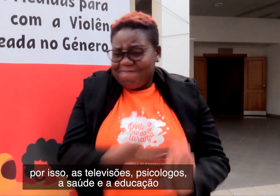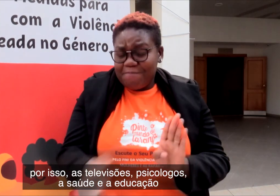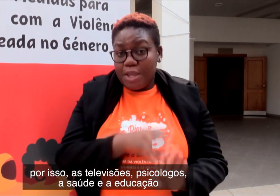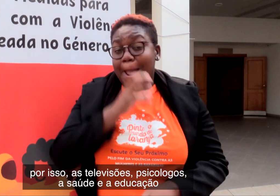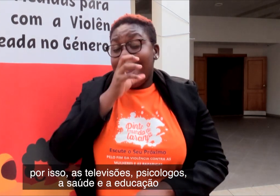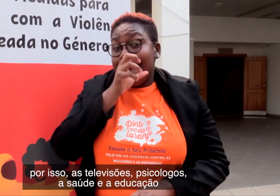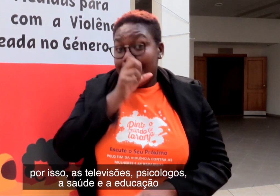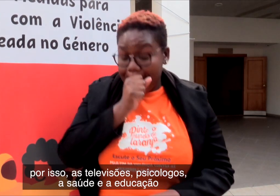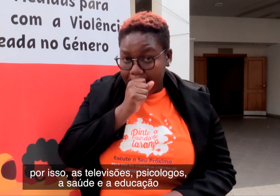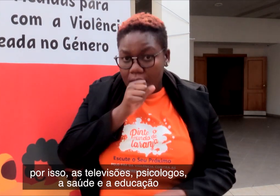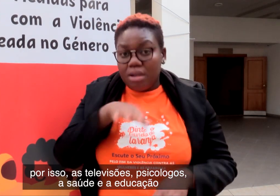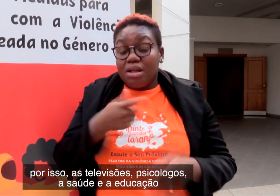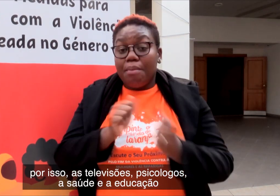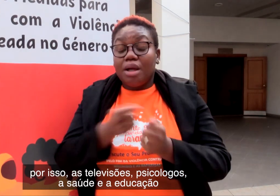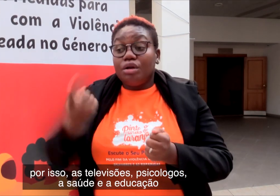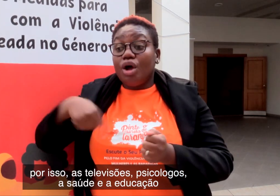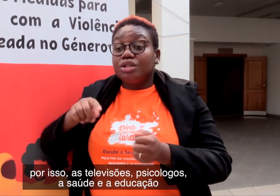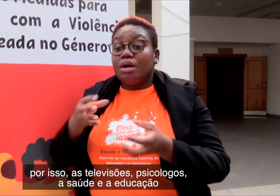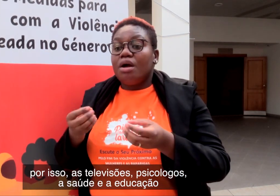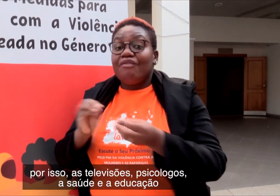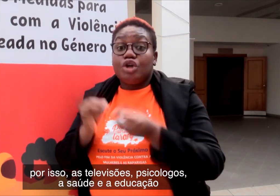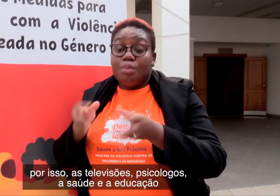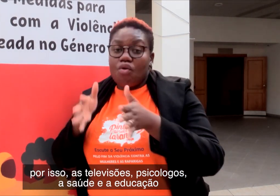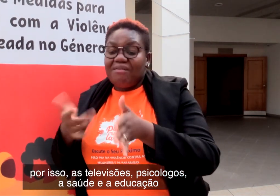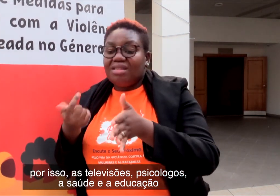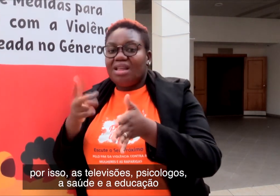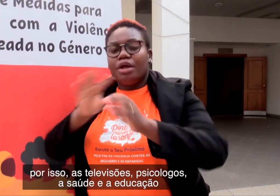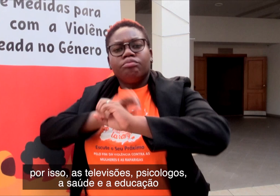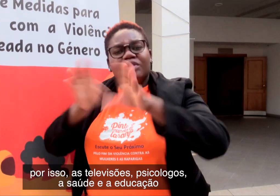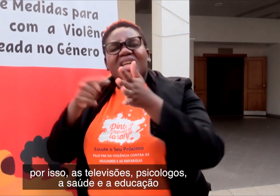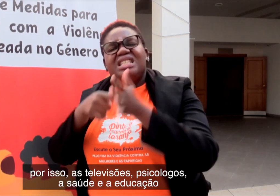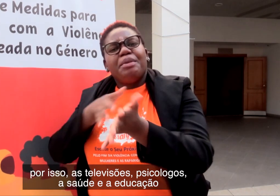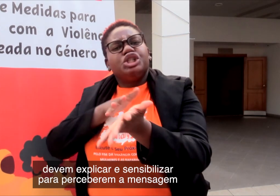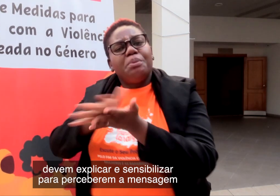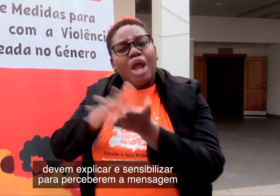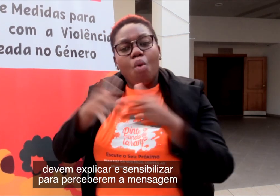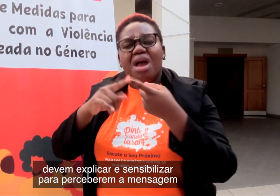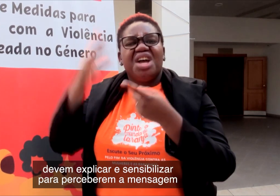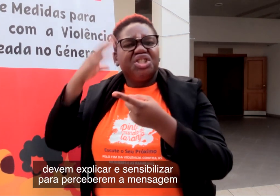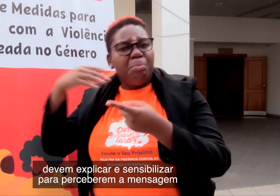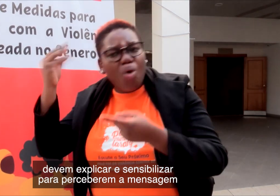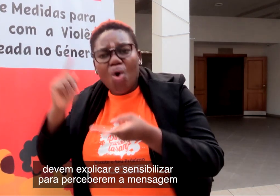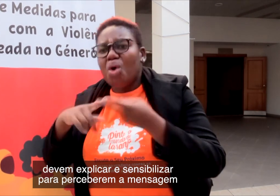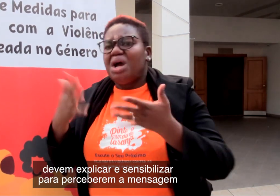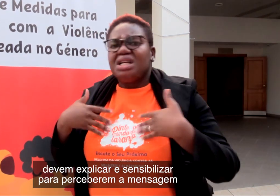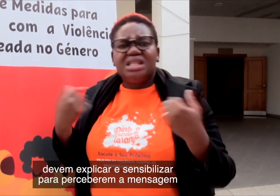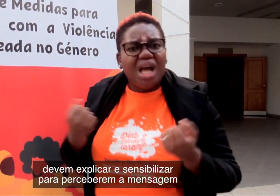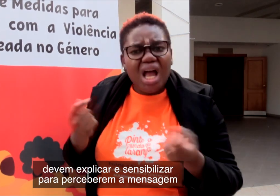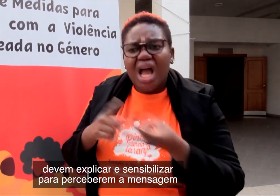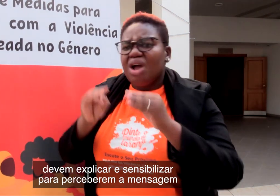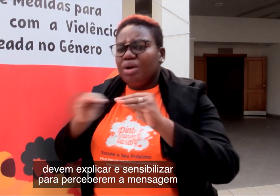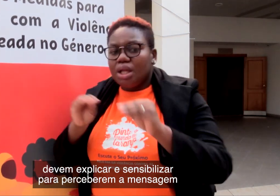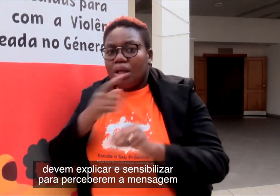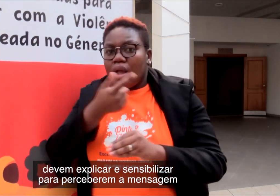as televisões, psicólogos, a saúde e a educação devem sensibilizar e explicar